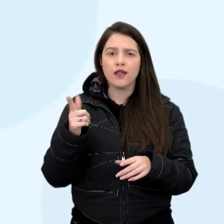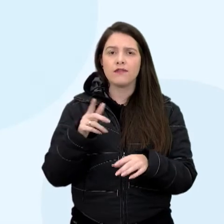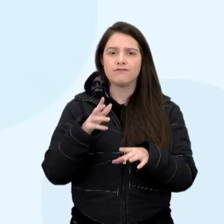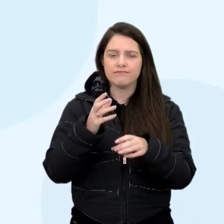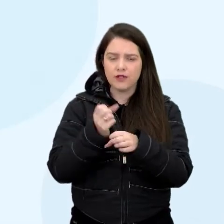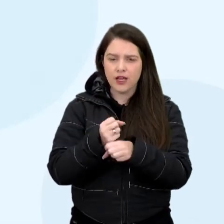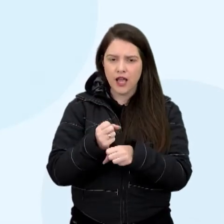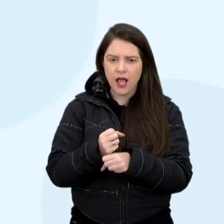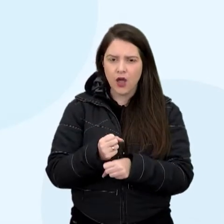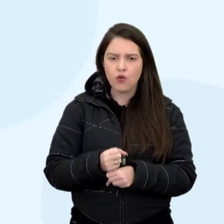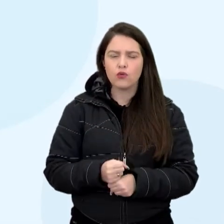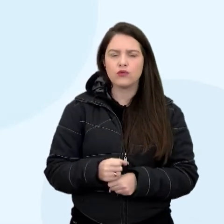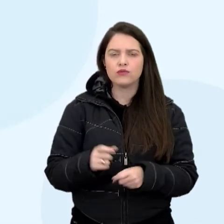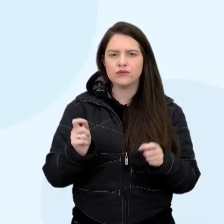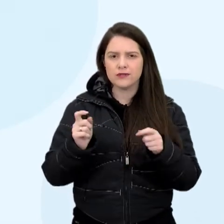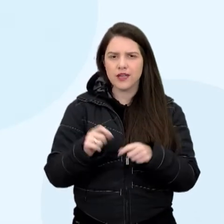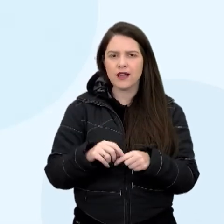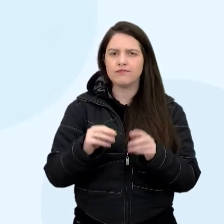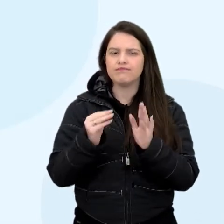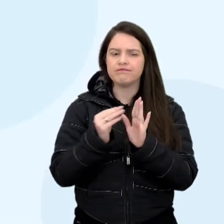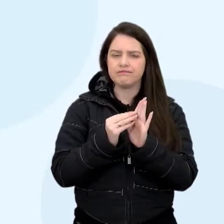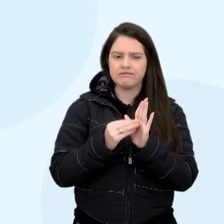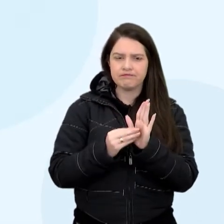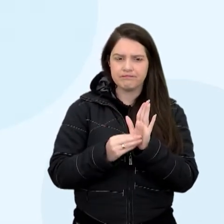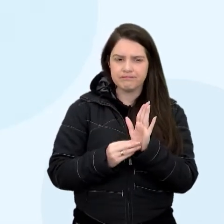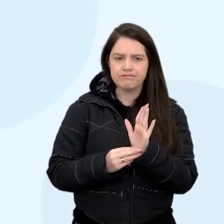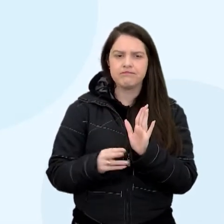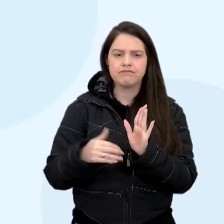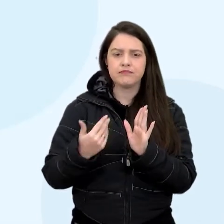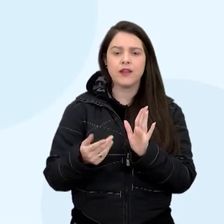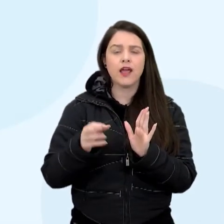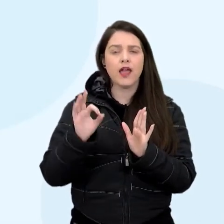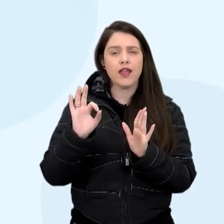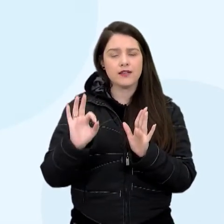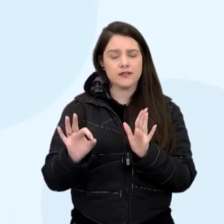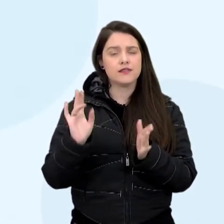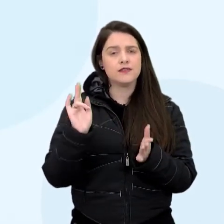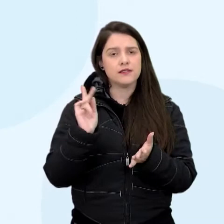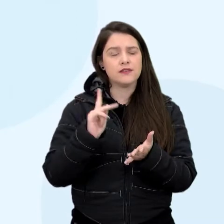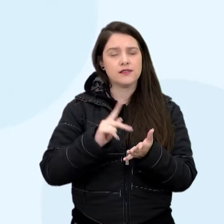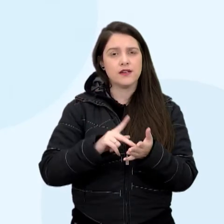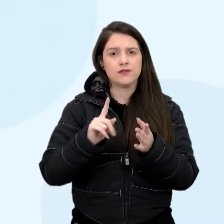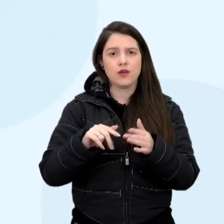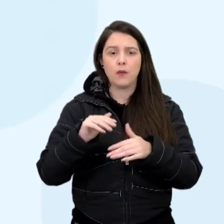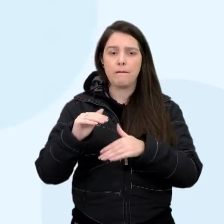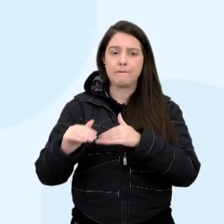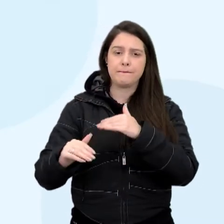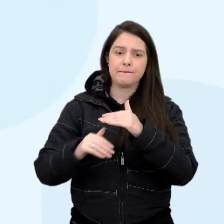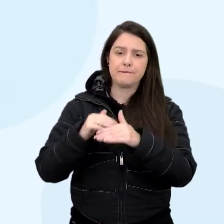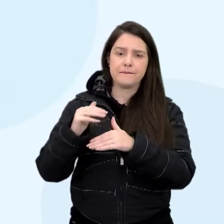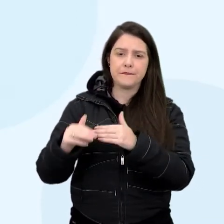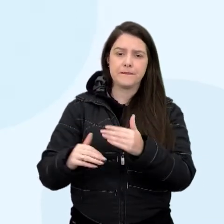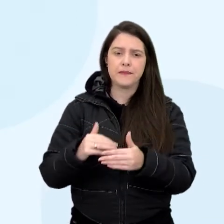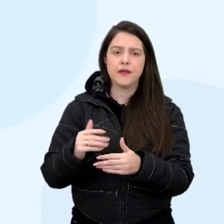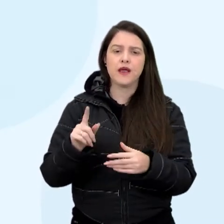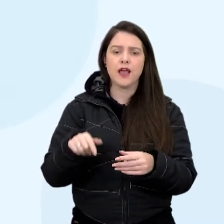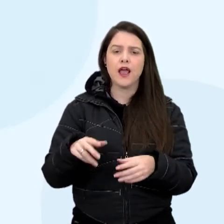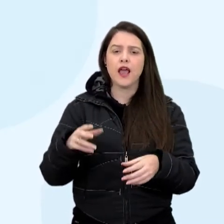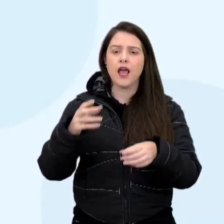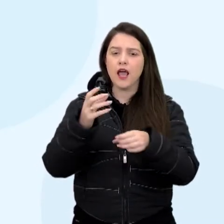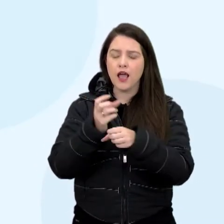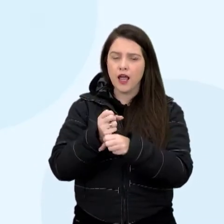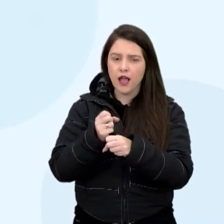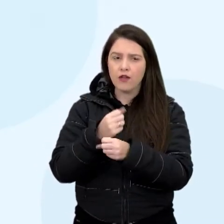cálculos básicos de somatórios e médias aritméticas, necessários ao avanço do processo matemático para o cálculo e estudo